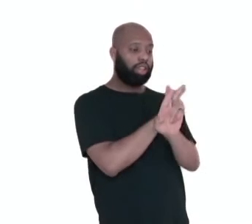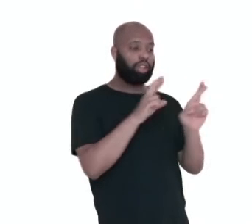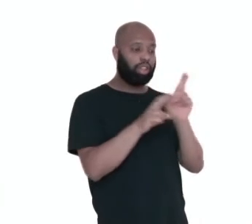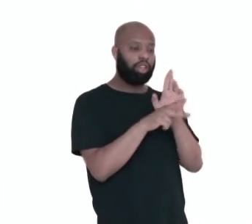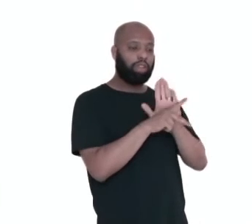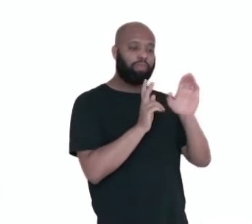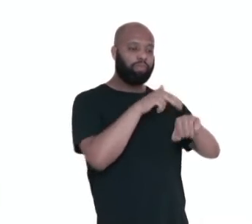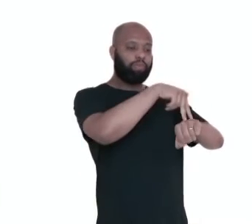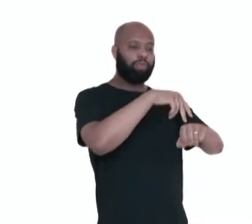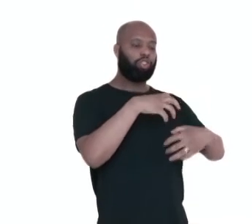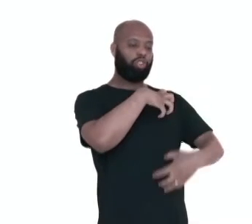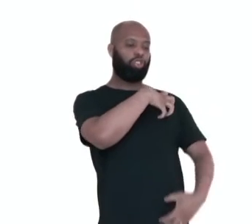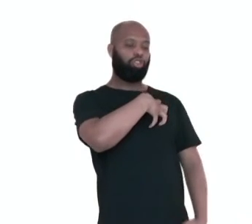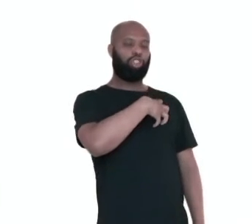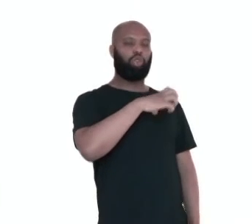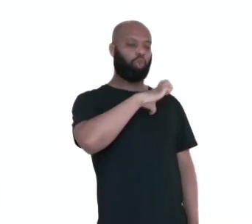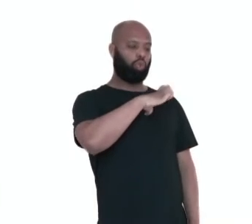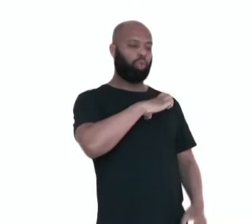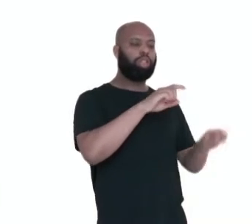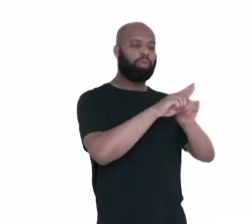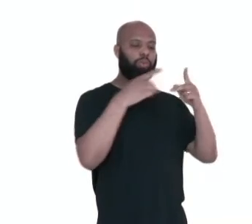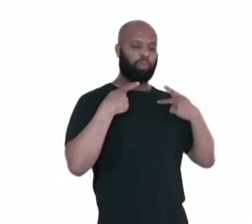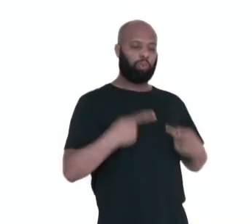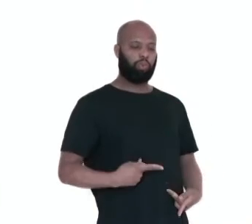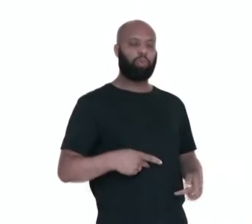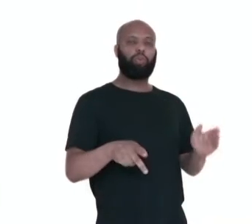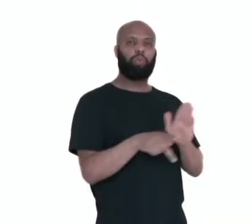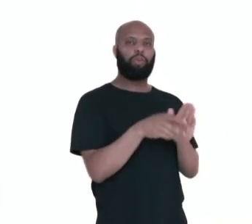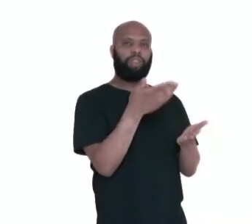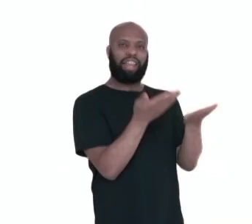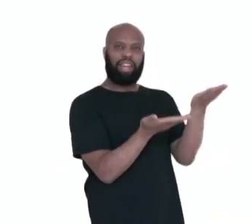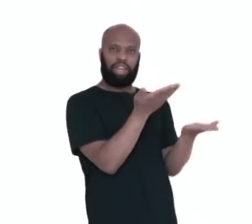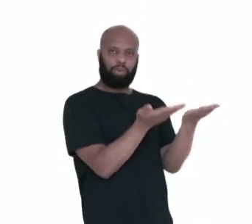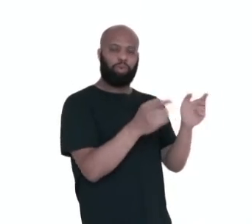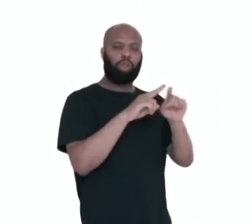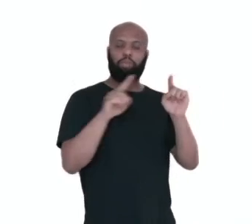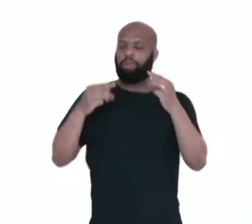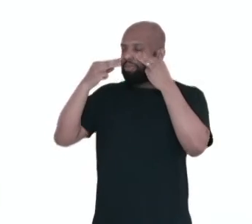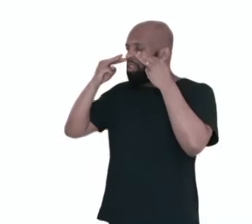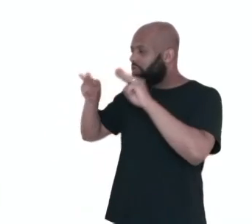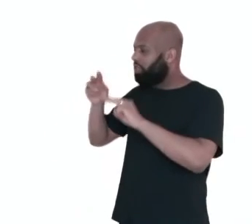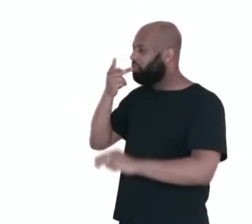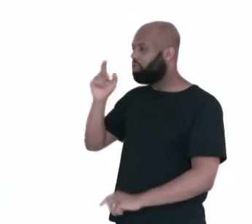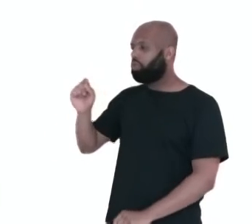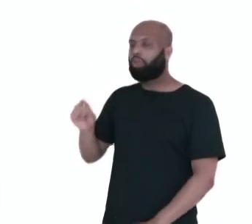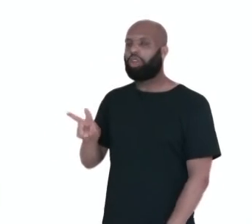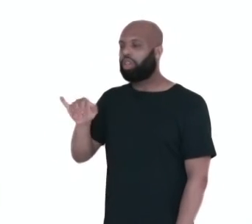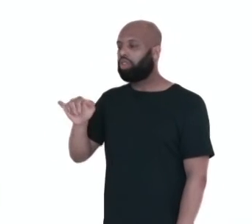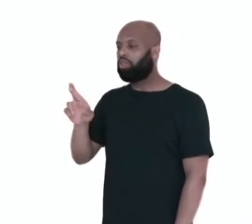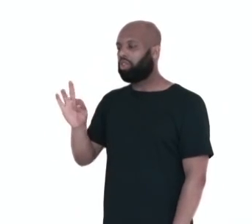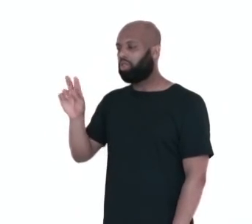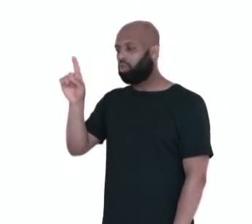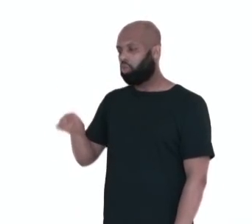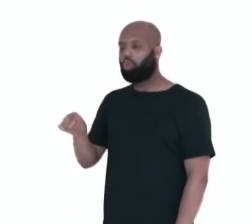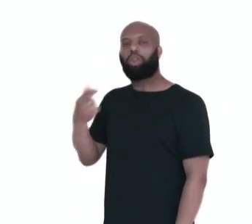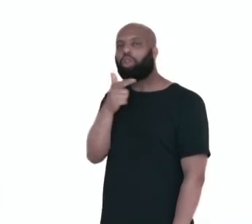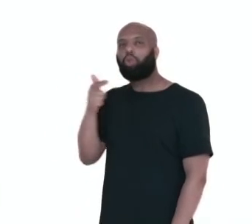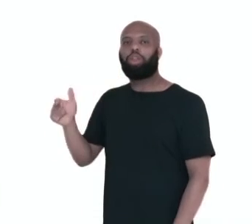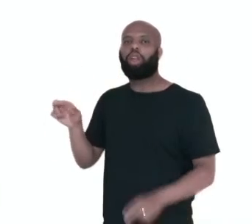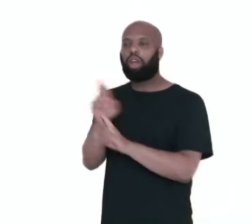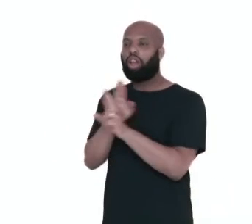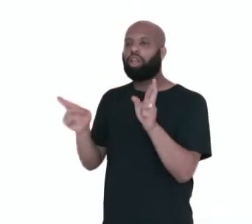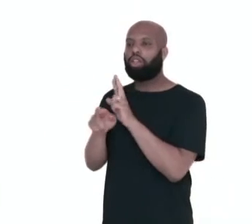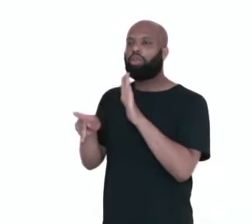a um posicionamento ético e uma postura de moderação, para Maquiavel, a virtude não tem relação com a